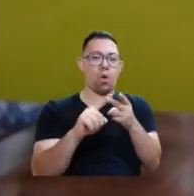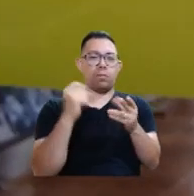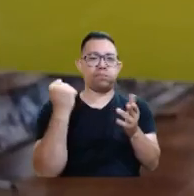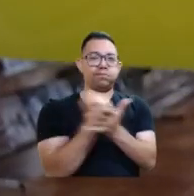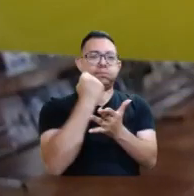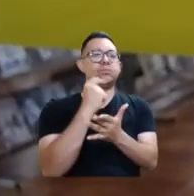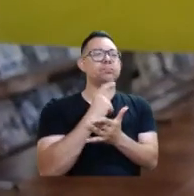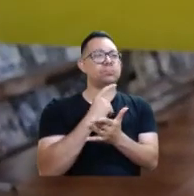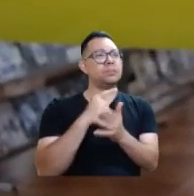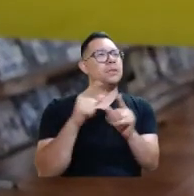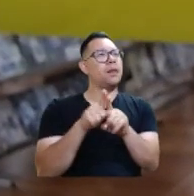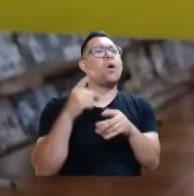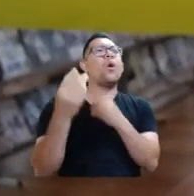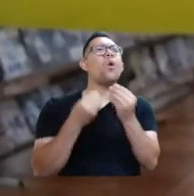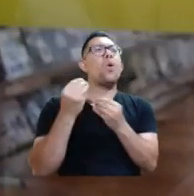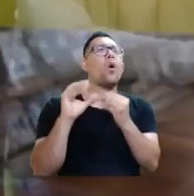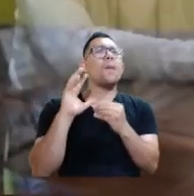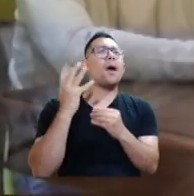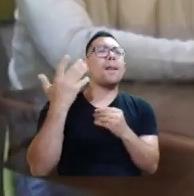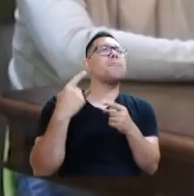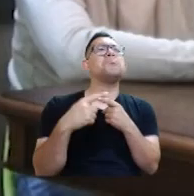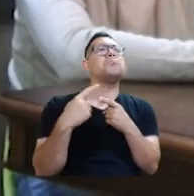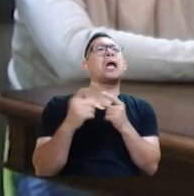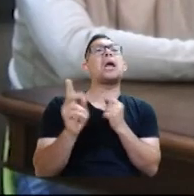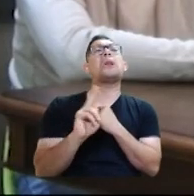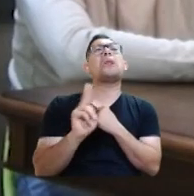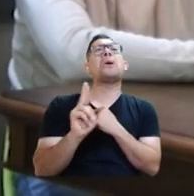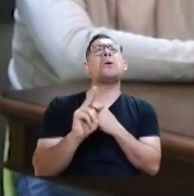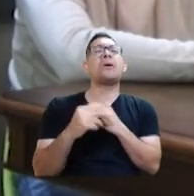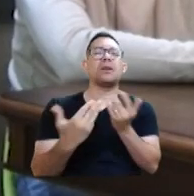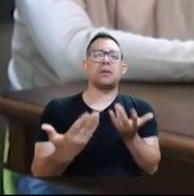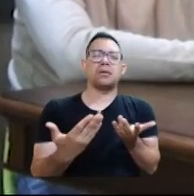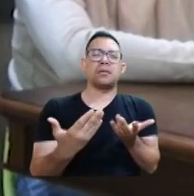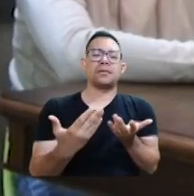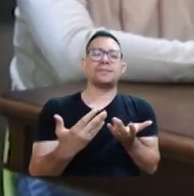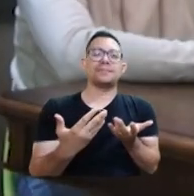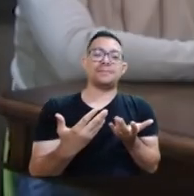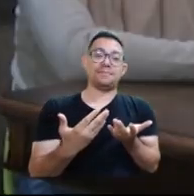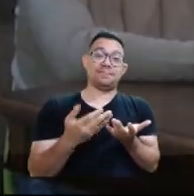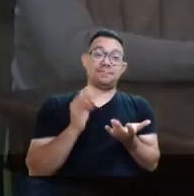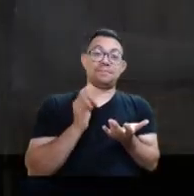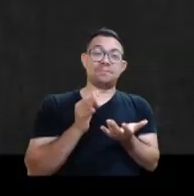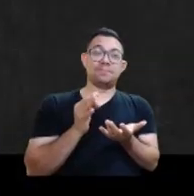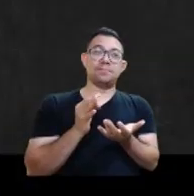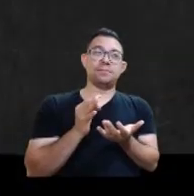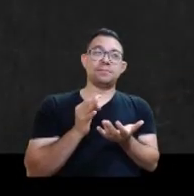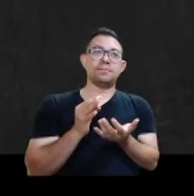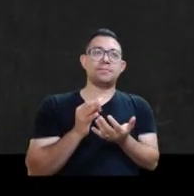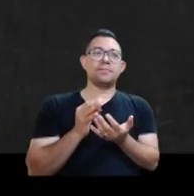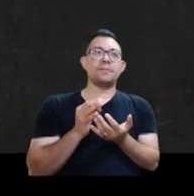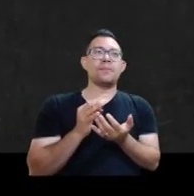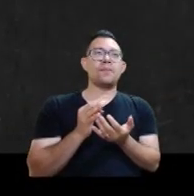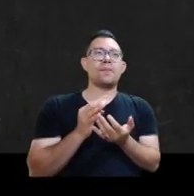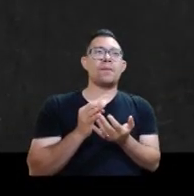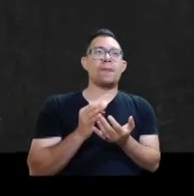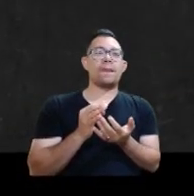o nome quanto a logomarca, né, depois. Como é que foi isso? Por que esse nome?